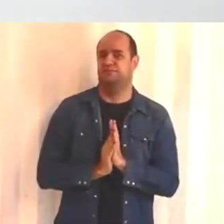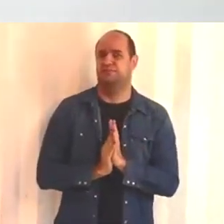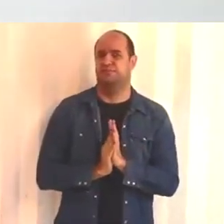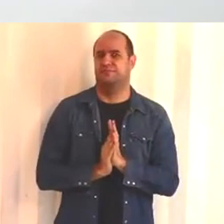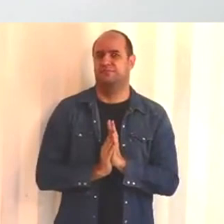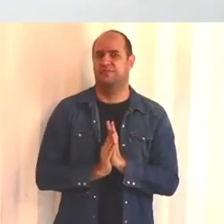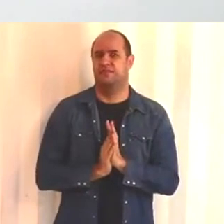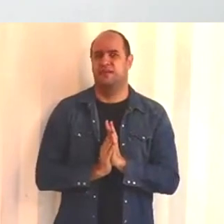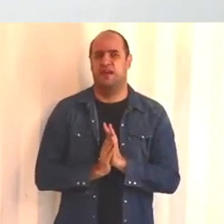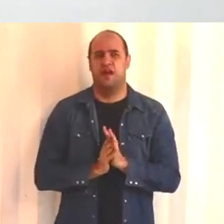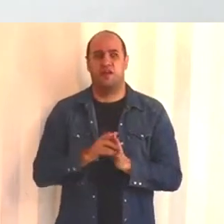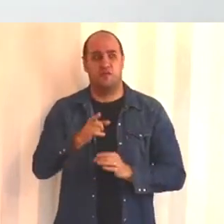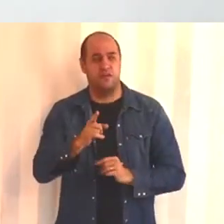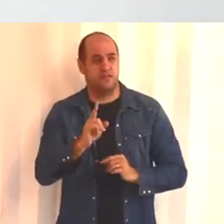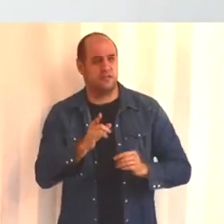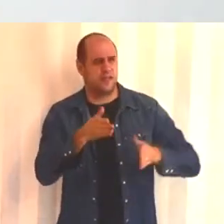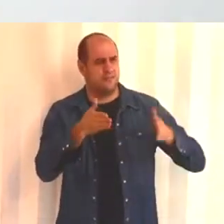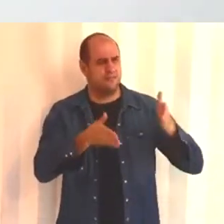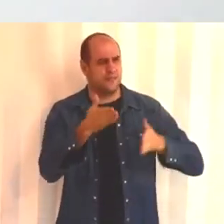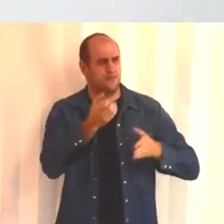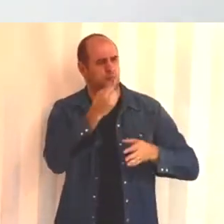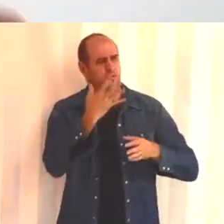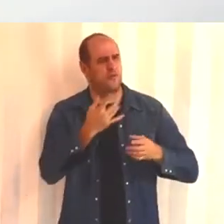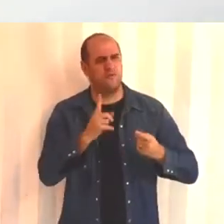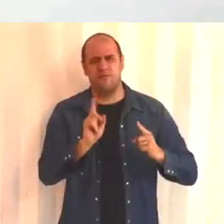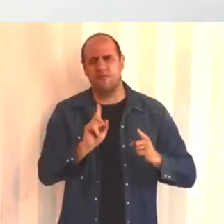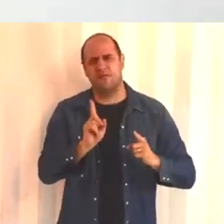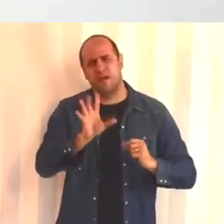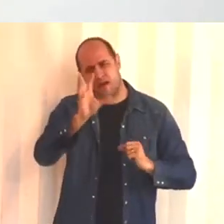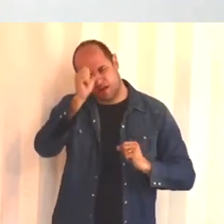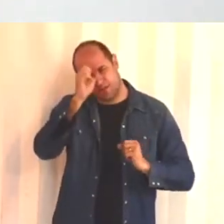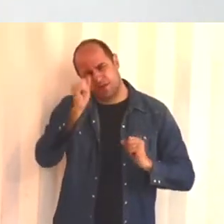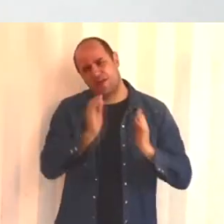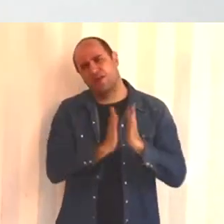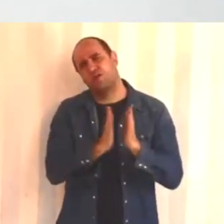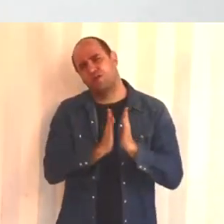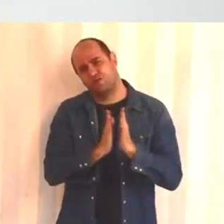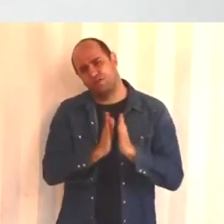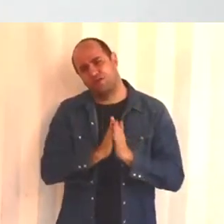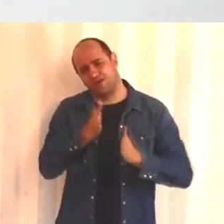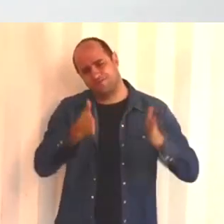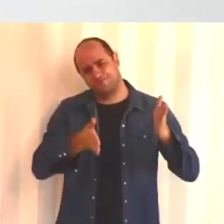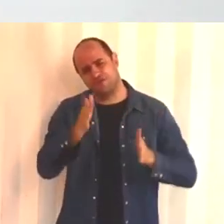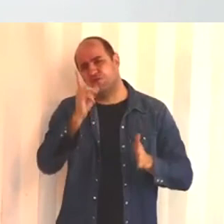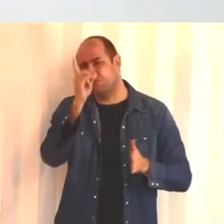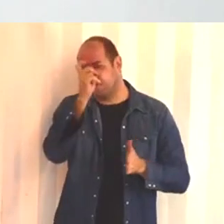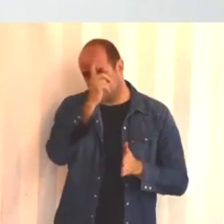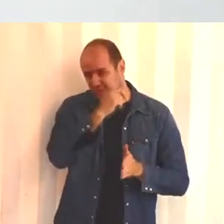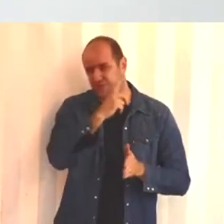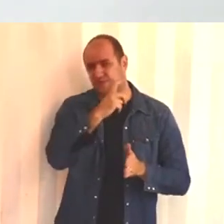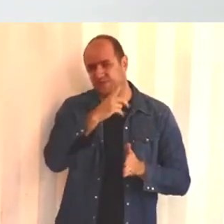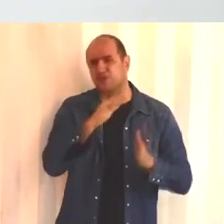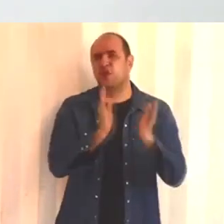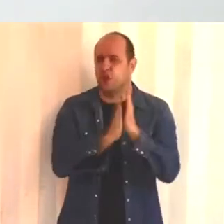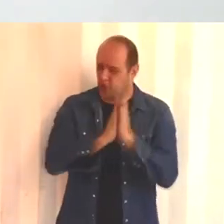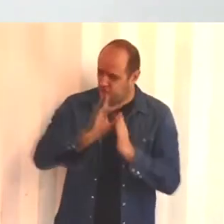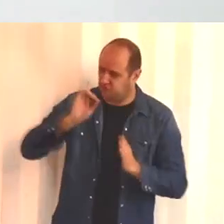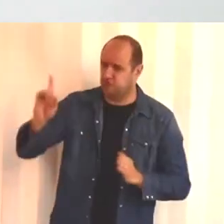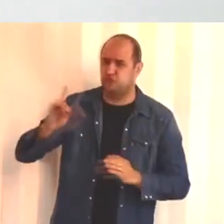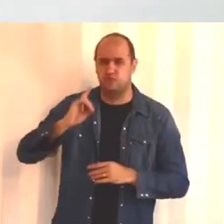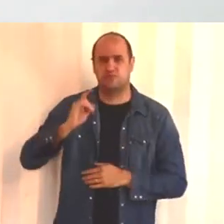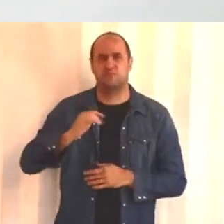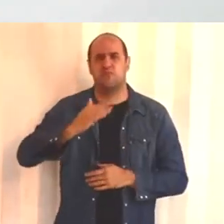louve a Deus quando você estiver só no tempo de bonança, mas aprenda a louvar a Deus também no vale da sombra da morte, no meio das